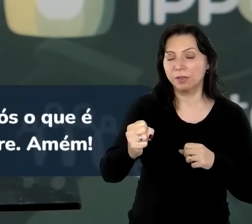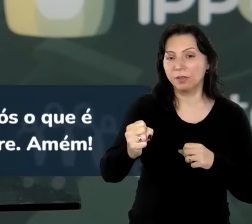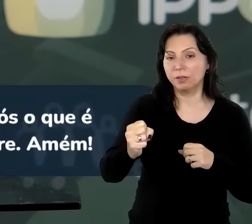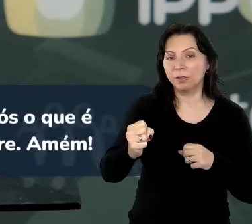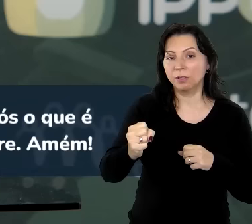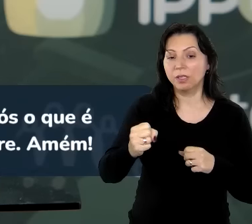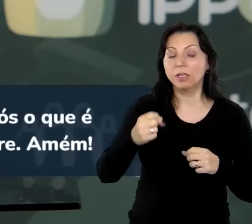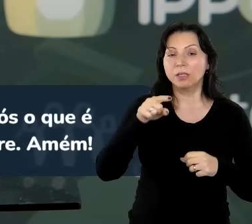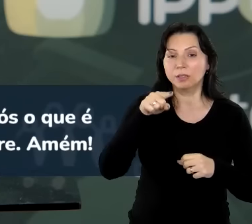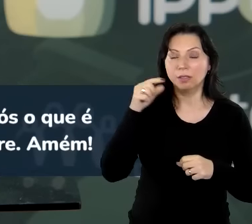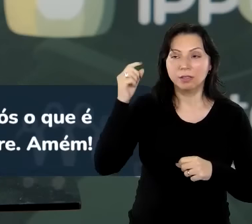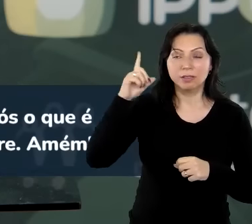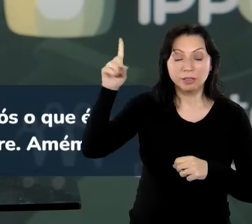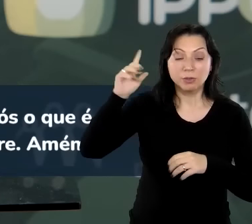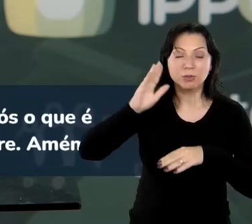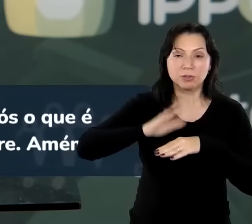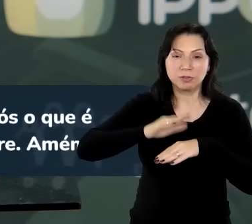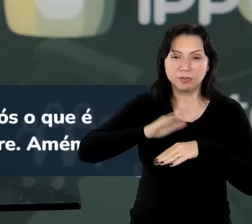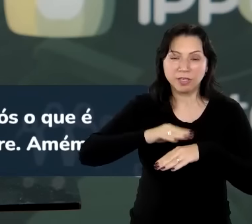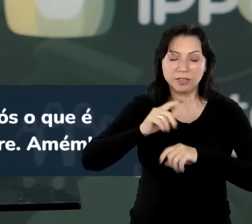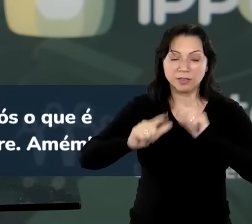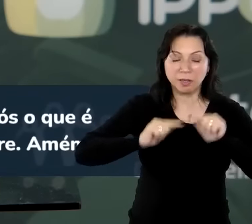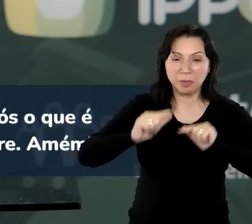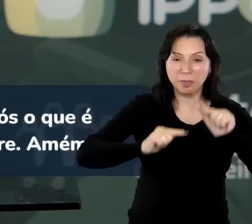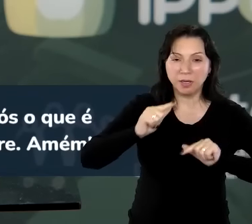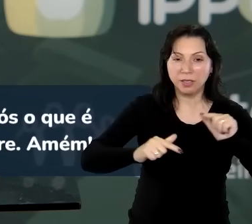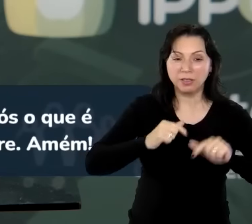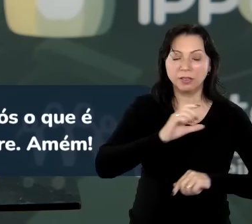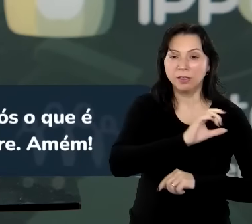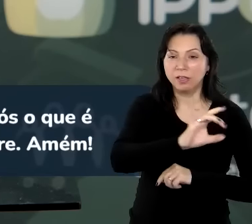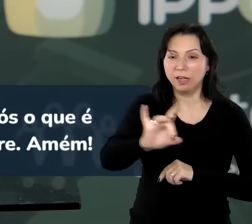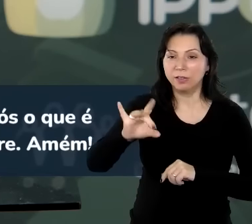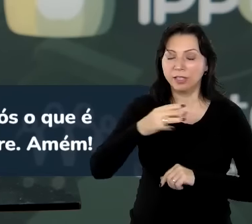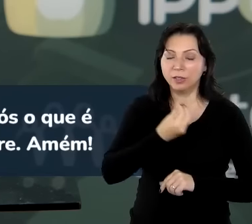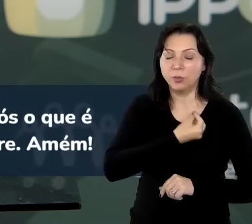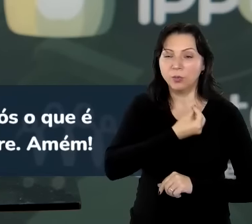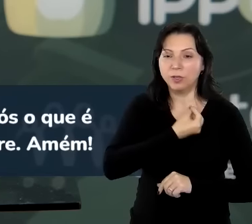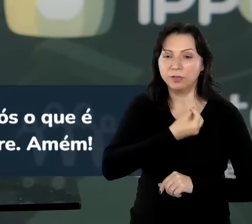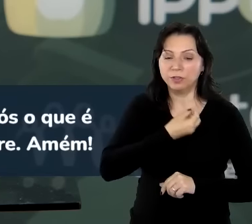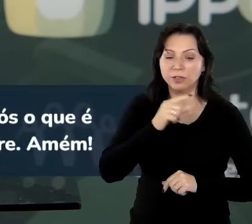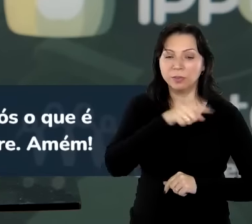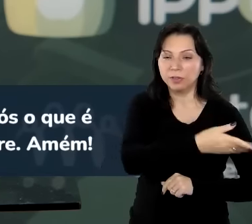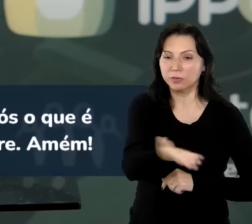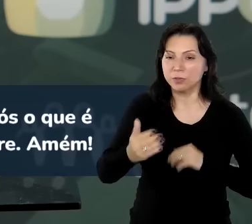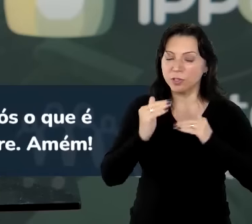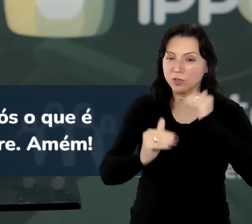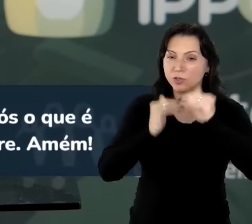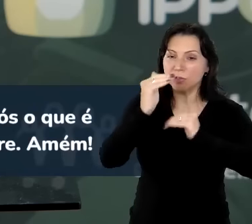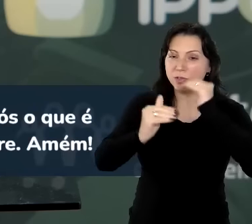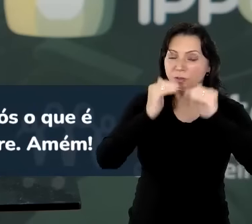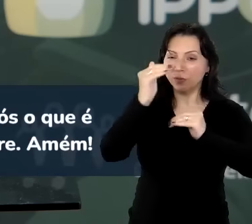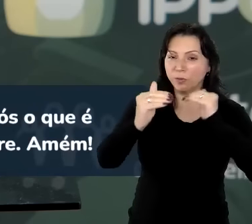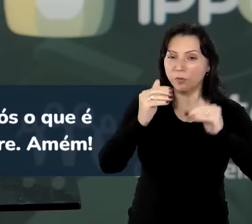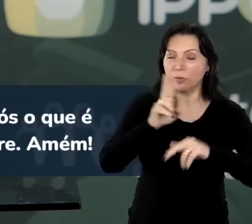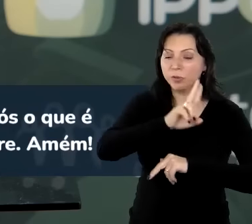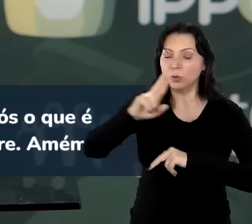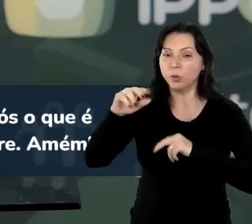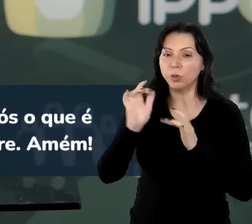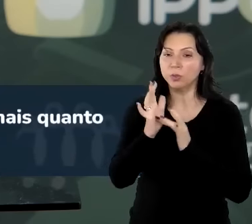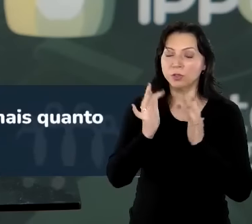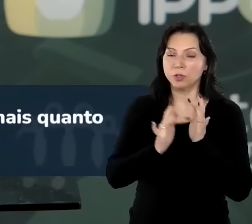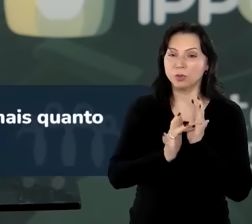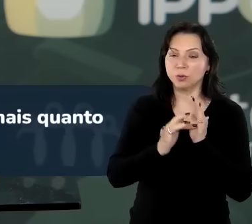vontade, operando em vós o que é agradável diante dele, por Jesus Cristo, a quem seja a glória para todos